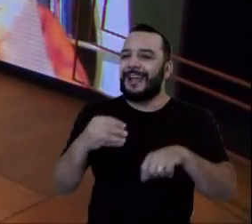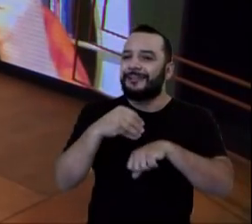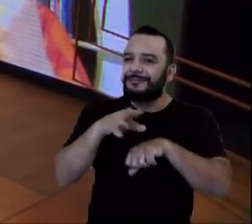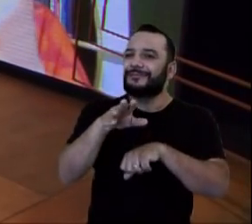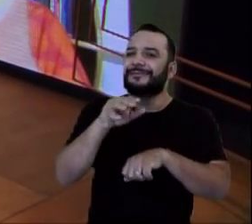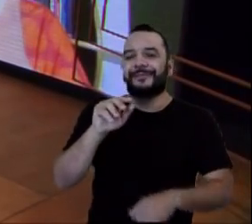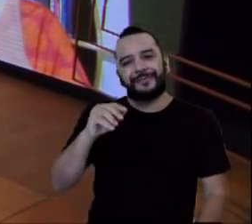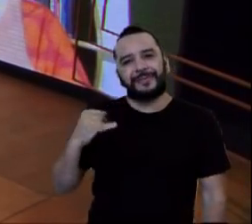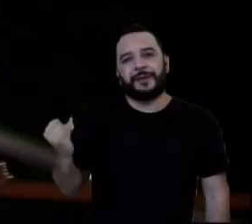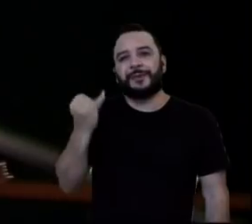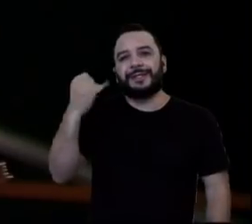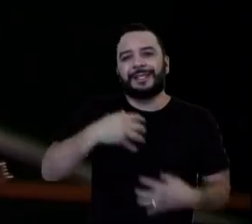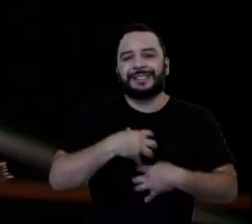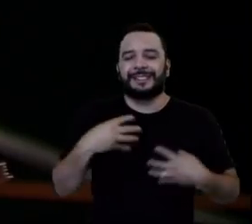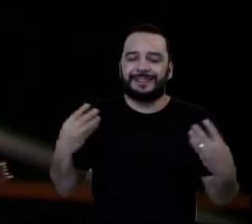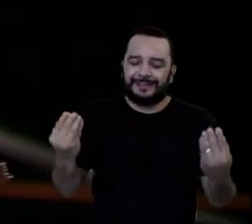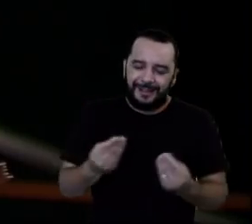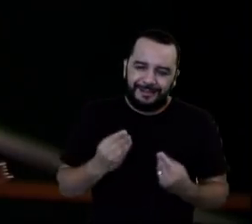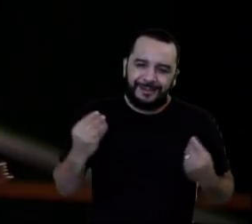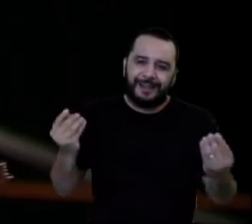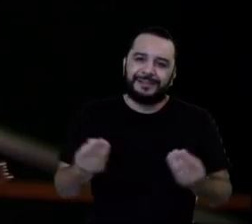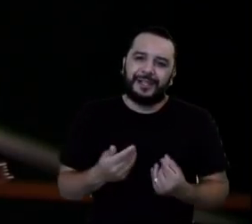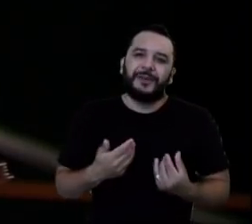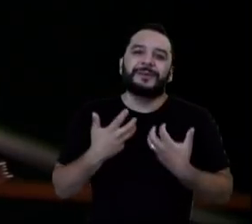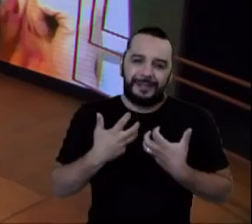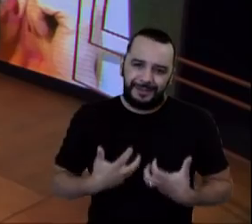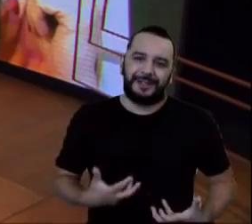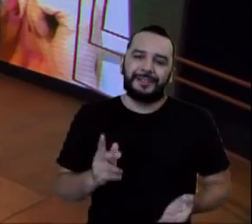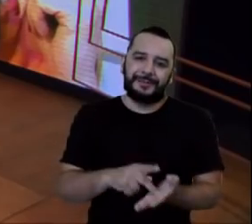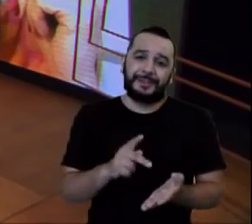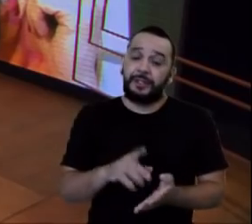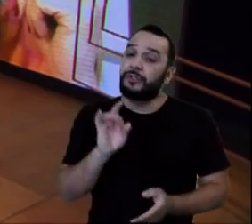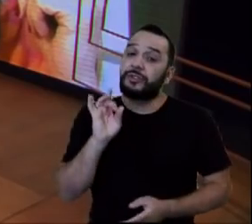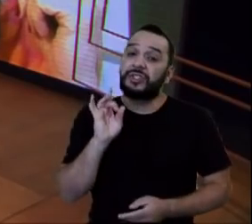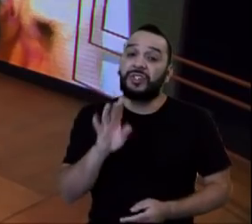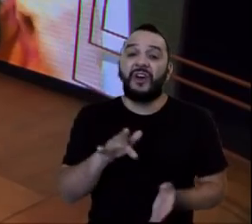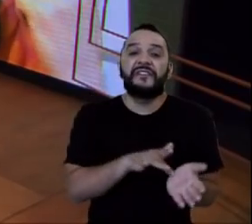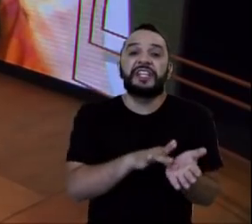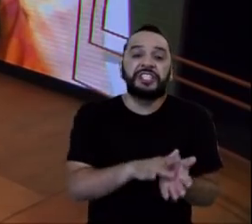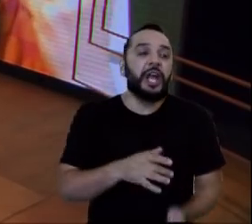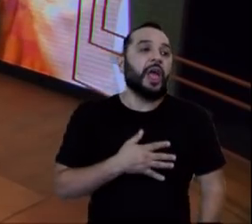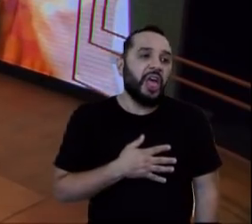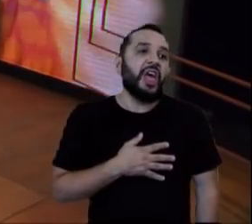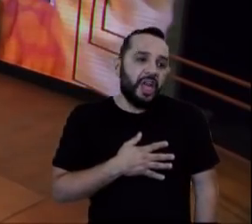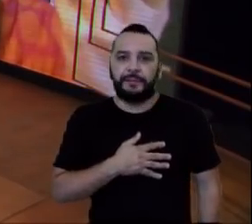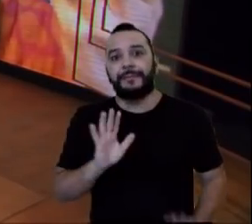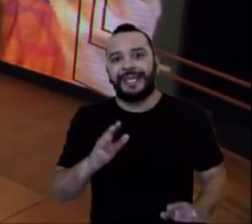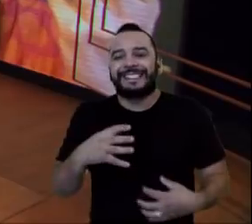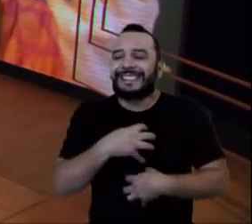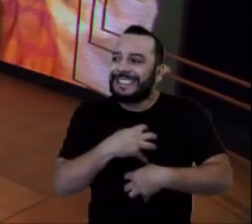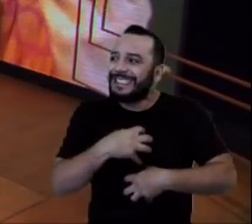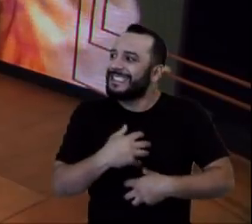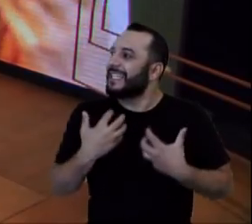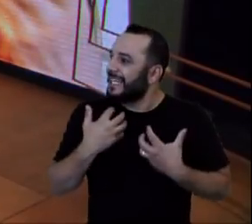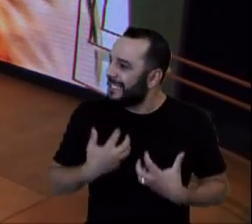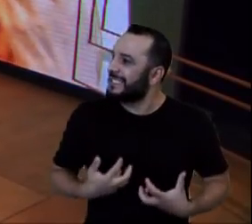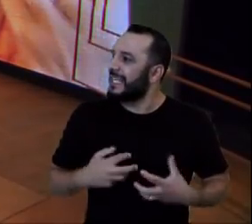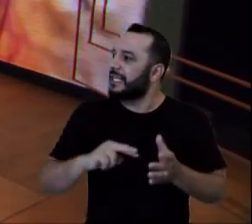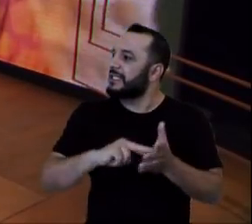me passar a importância da sensação do cansaço. Não é só representar o cansaço, mas